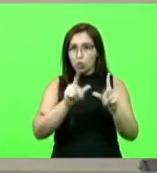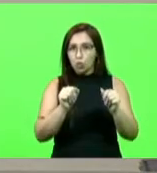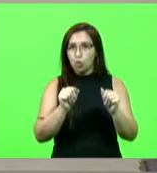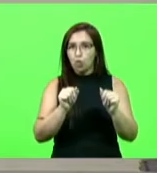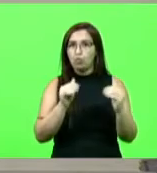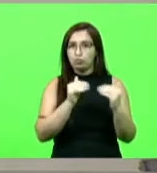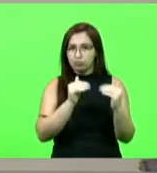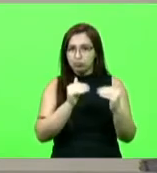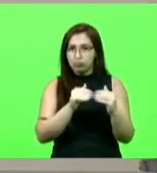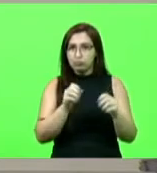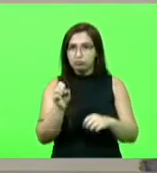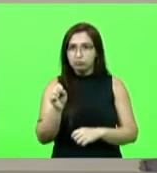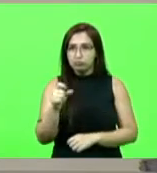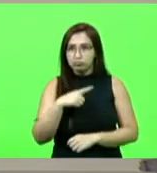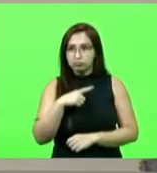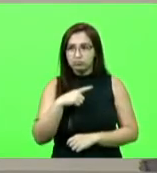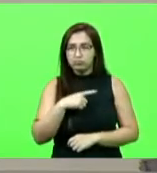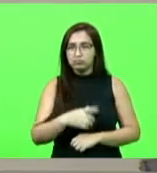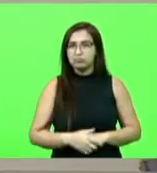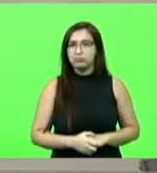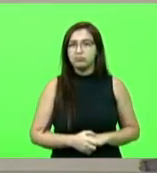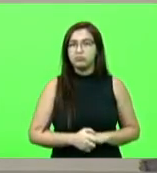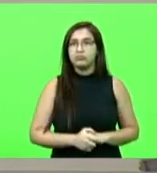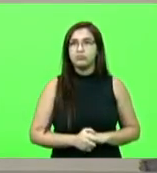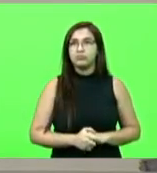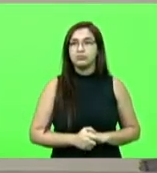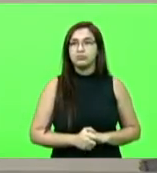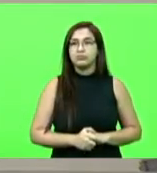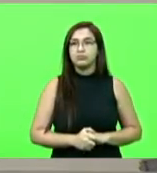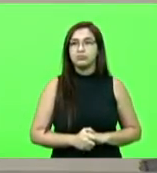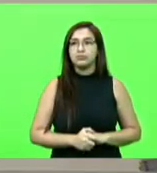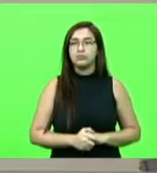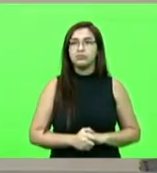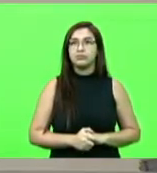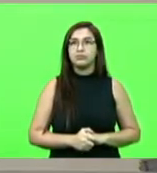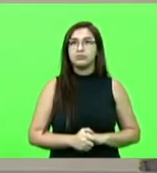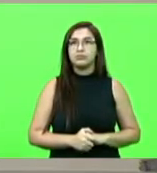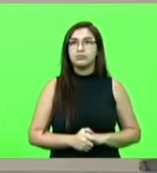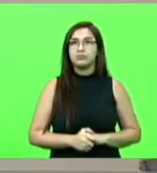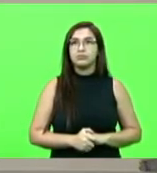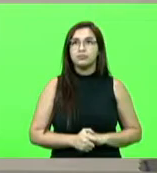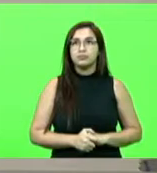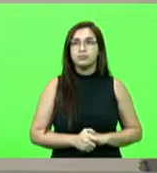todos os partidos consultados. Então...